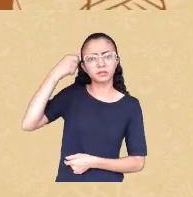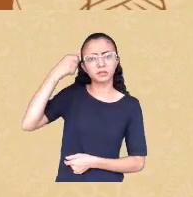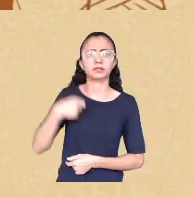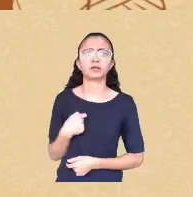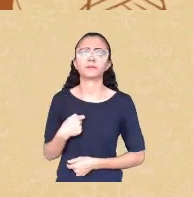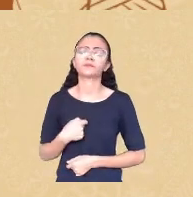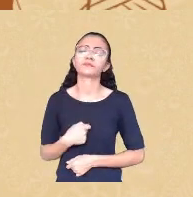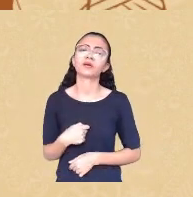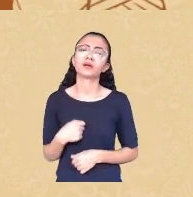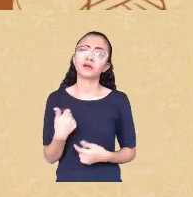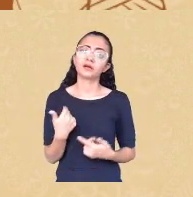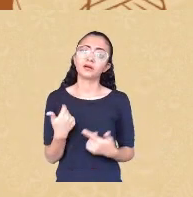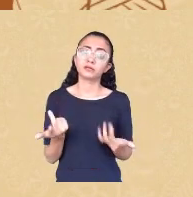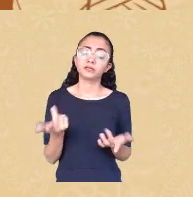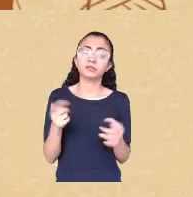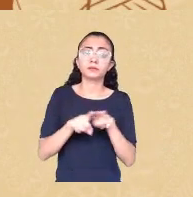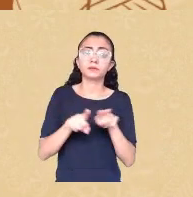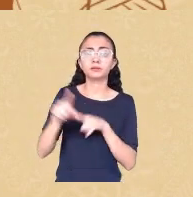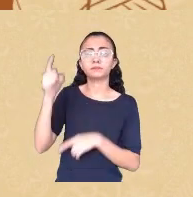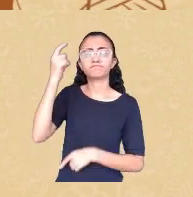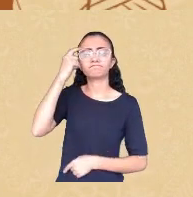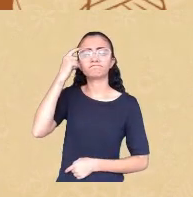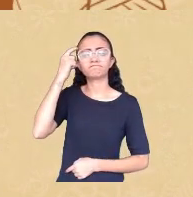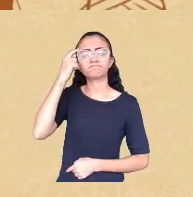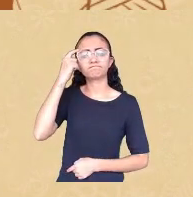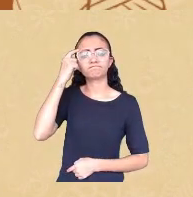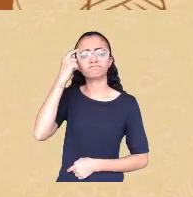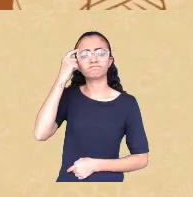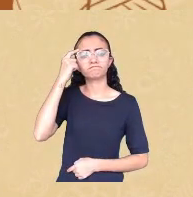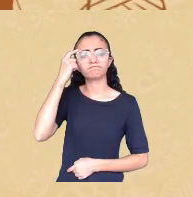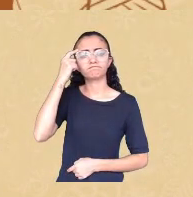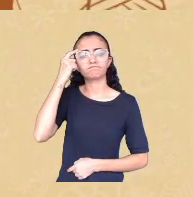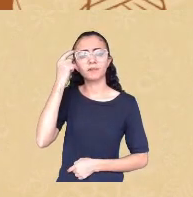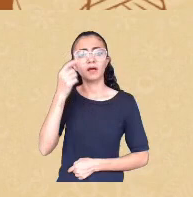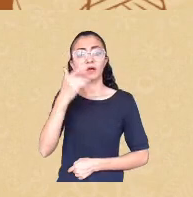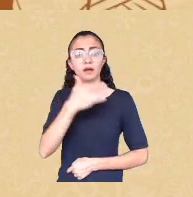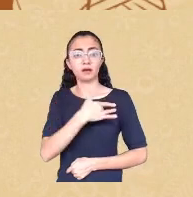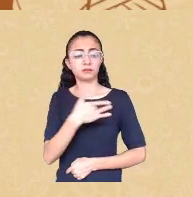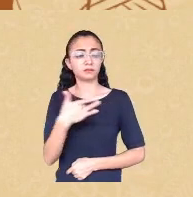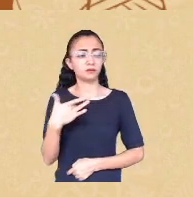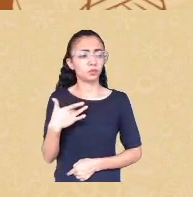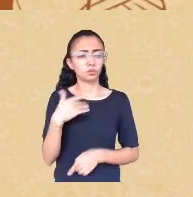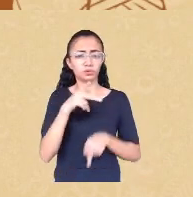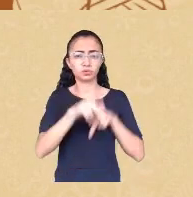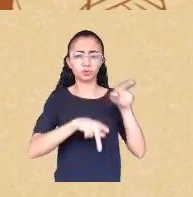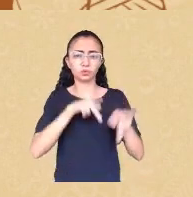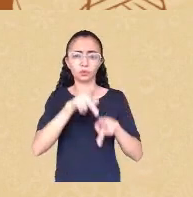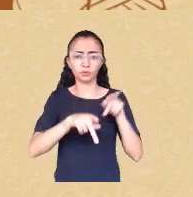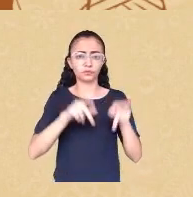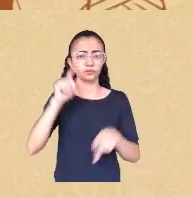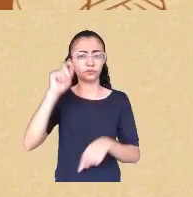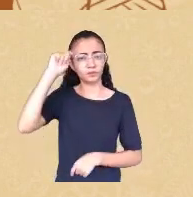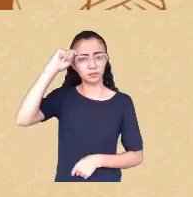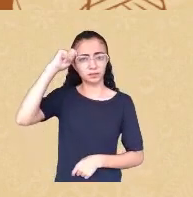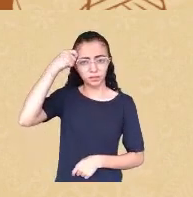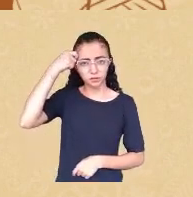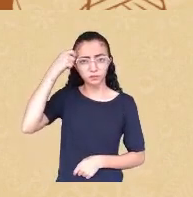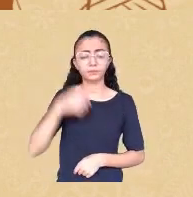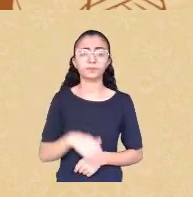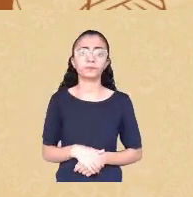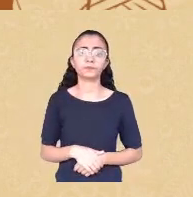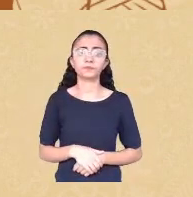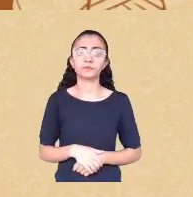e pensar a saúde desse povo, especialmente o povo negro, mas a gente poderia fazer